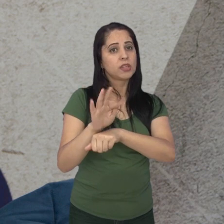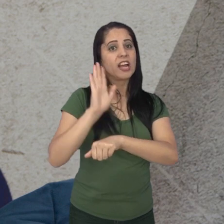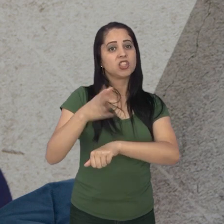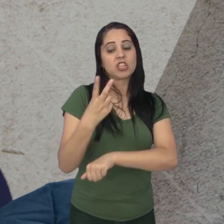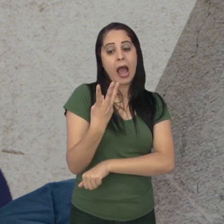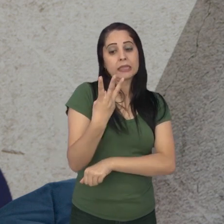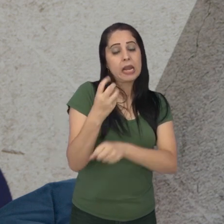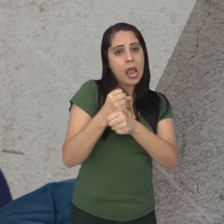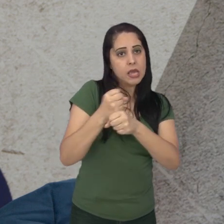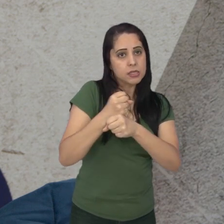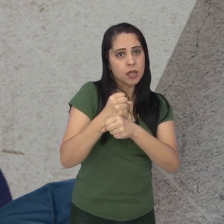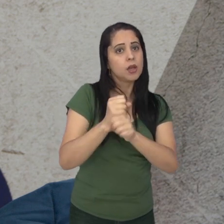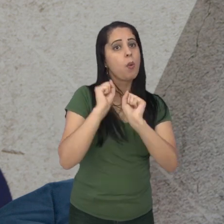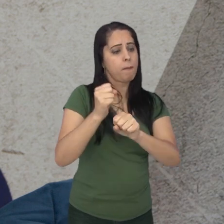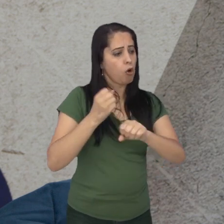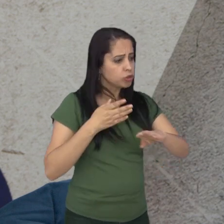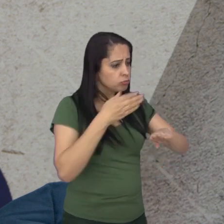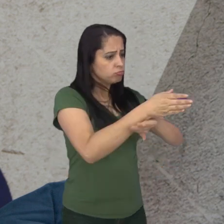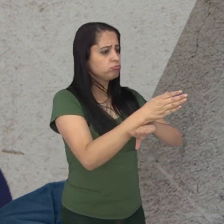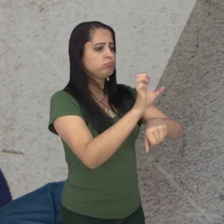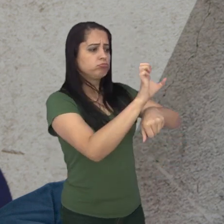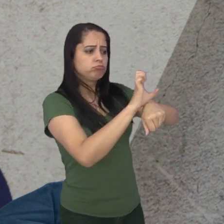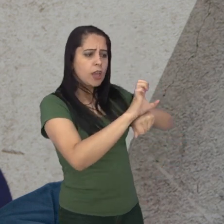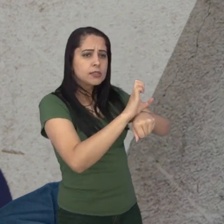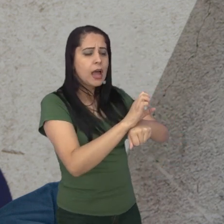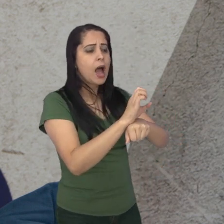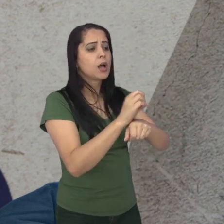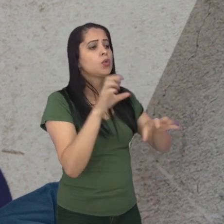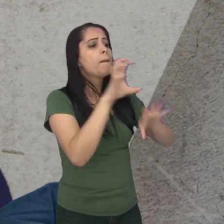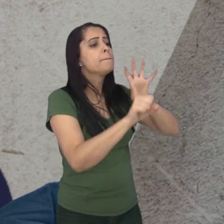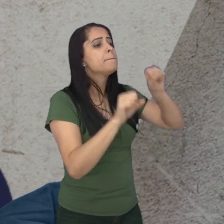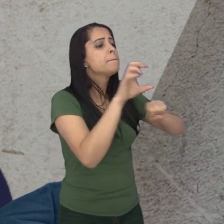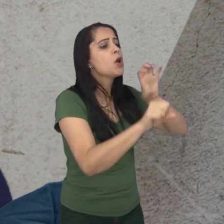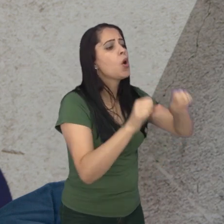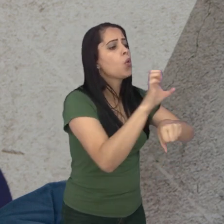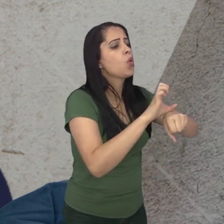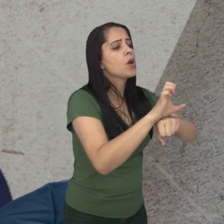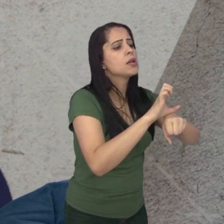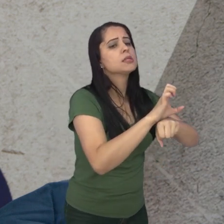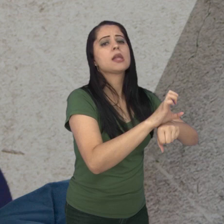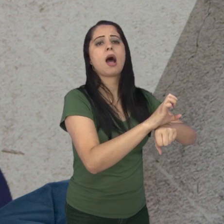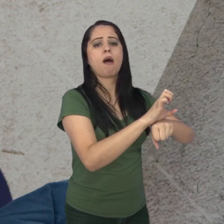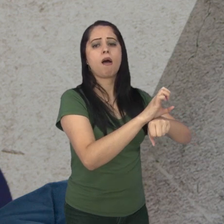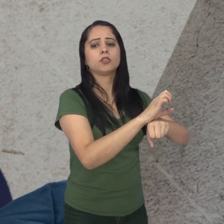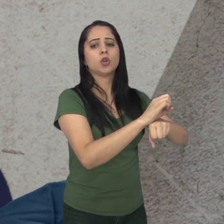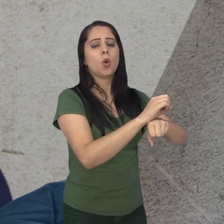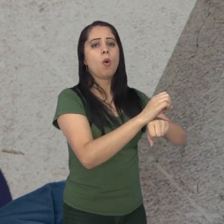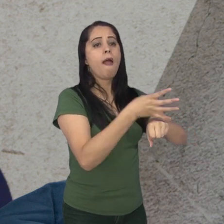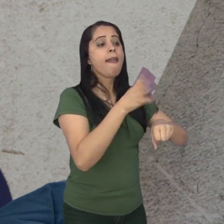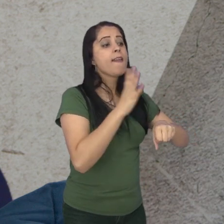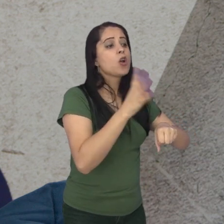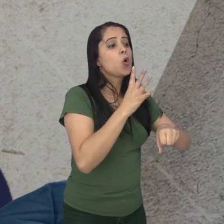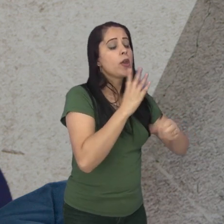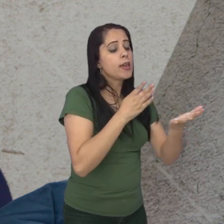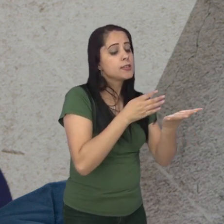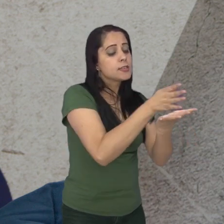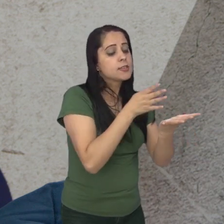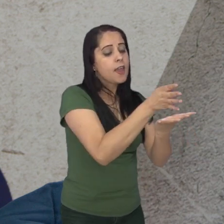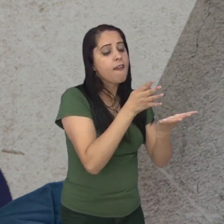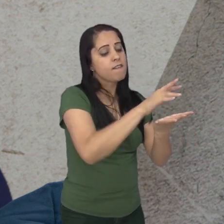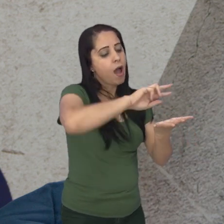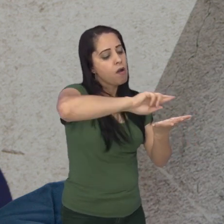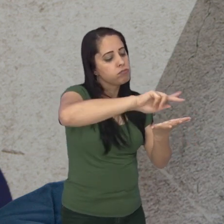ano até mesmo, que ele já vá buscando um estágio para que possa conhecer também diversas áreas, né? Porque